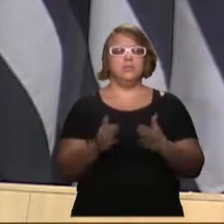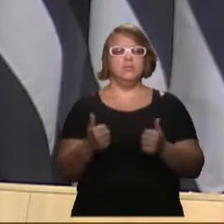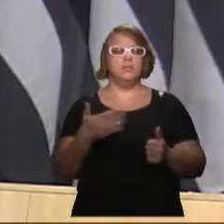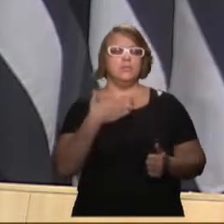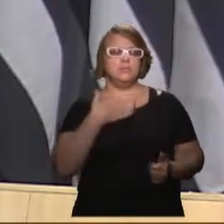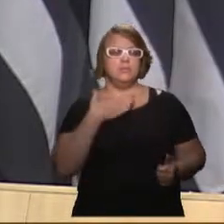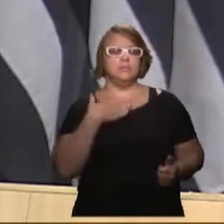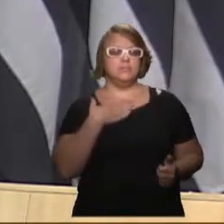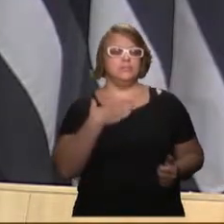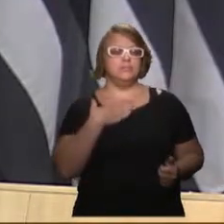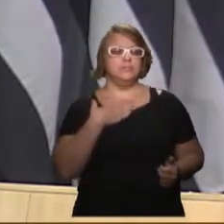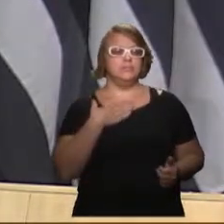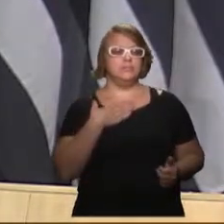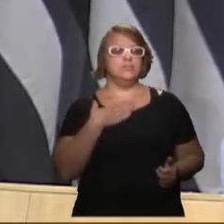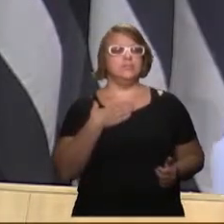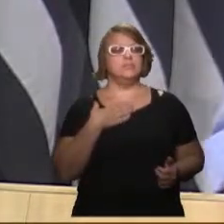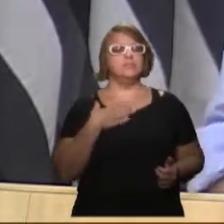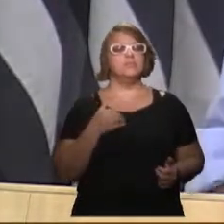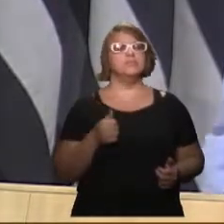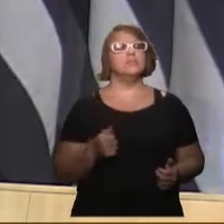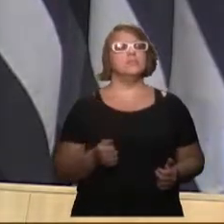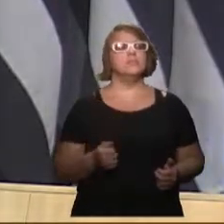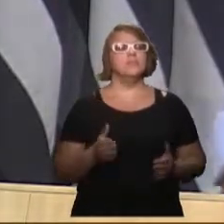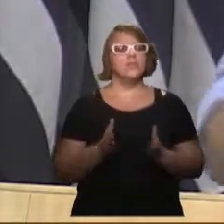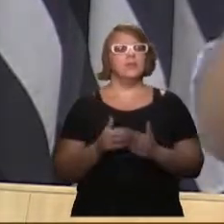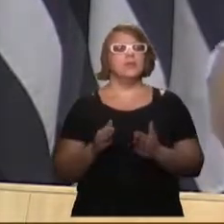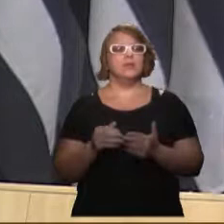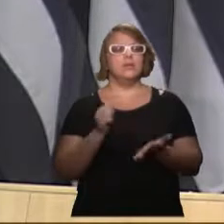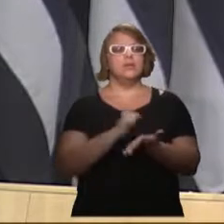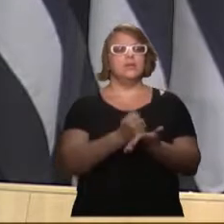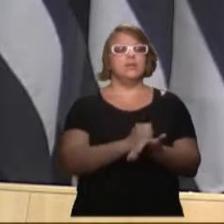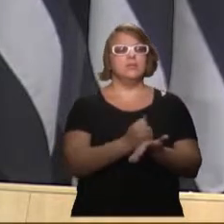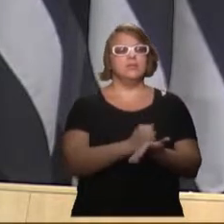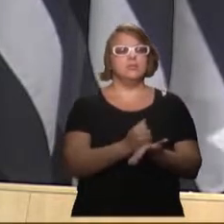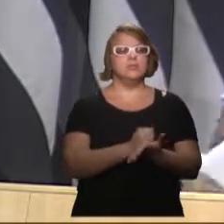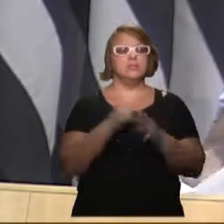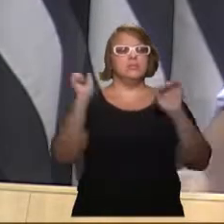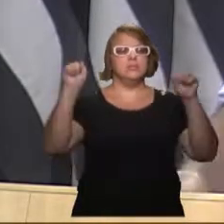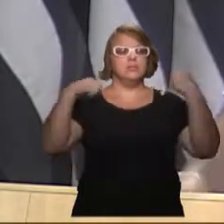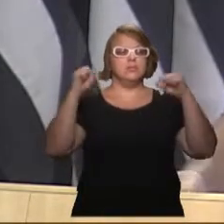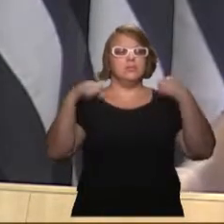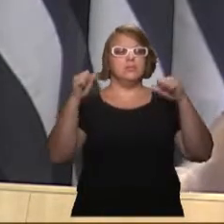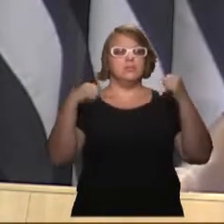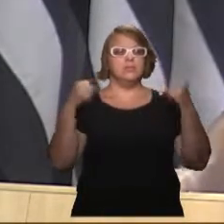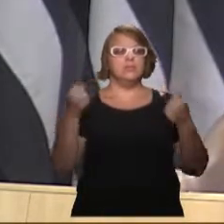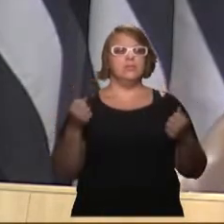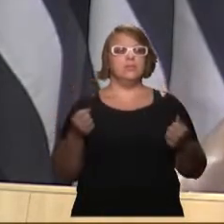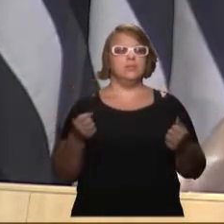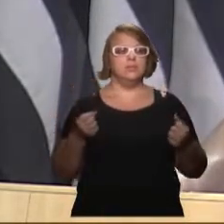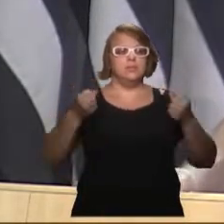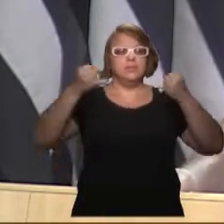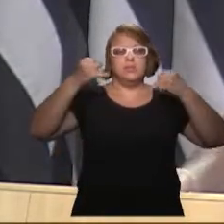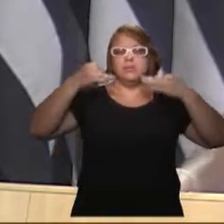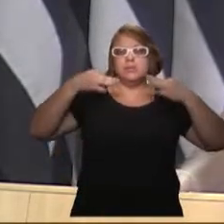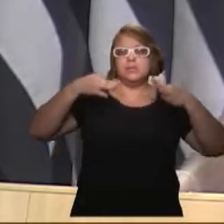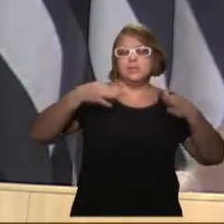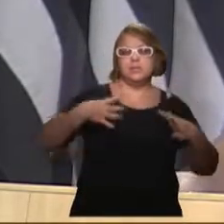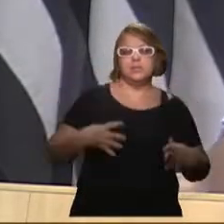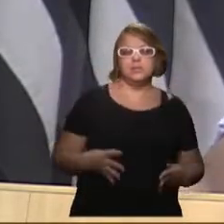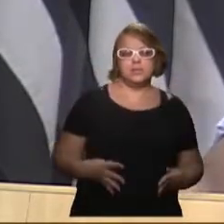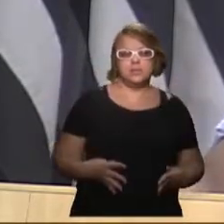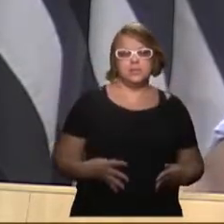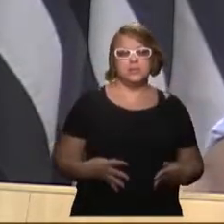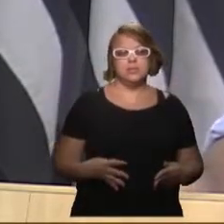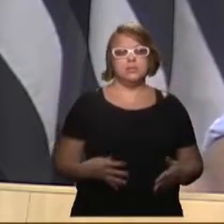que solicita a Vossa Excelência a contratação de uma empresa para que possa nos fornecer um laudo. E